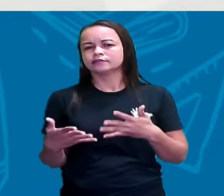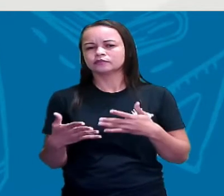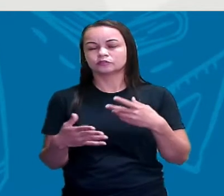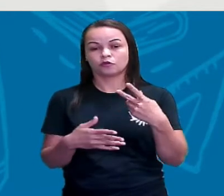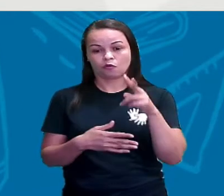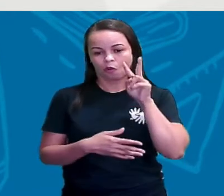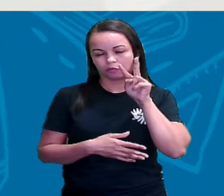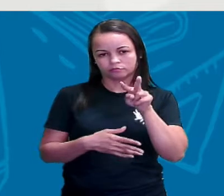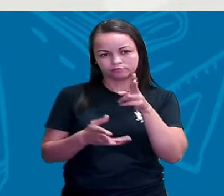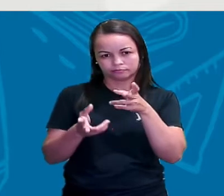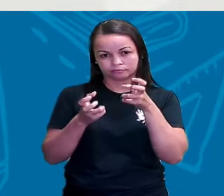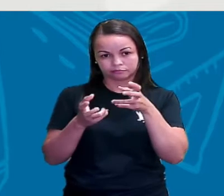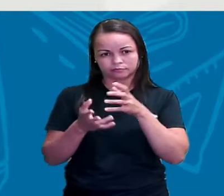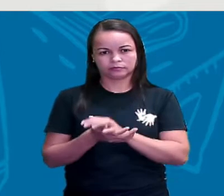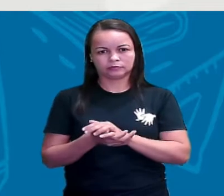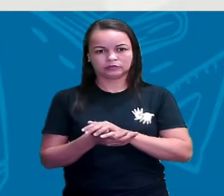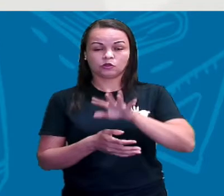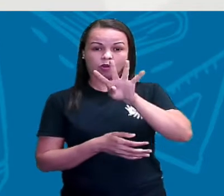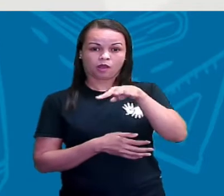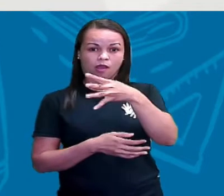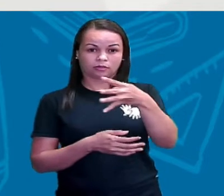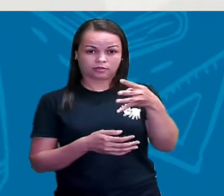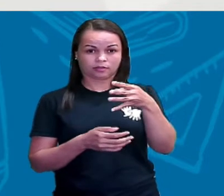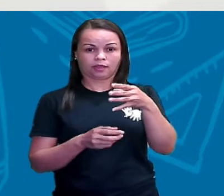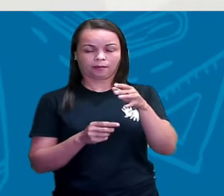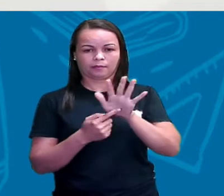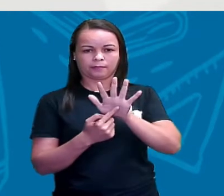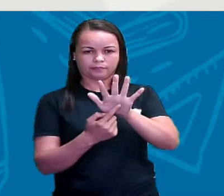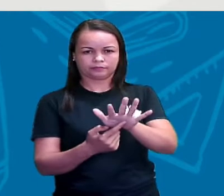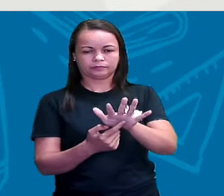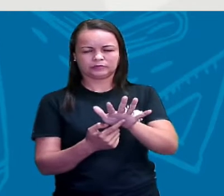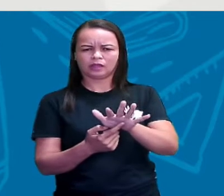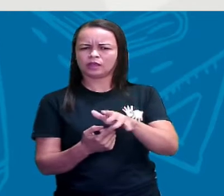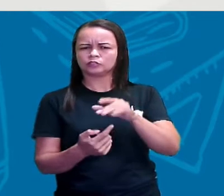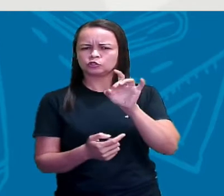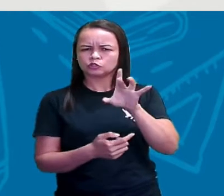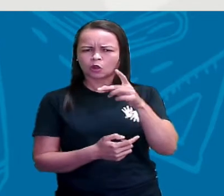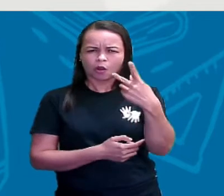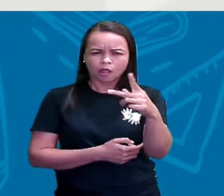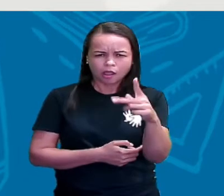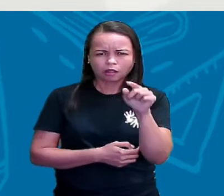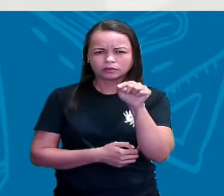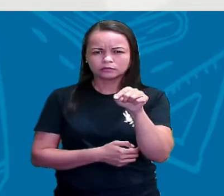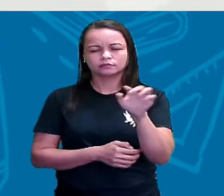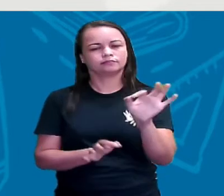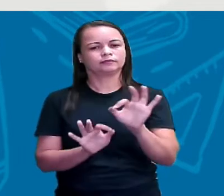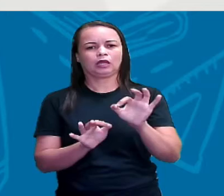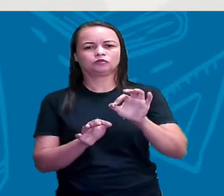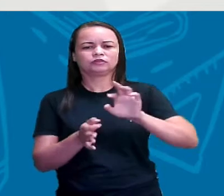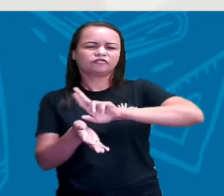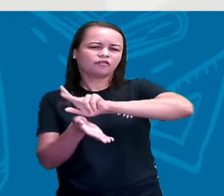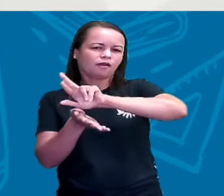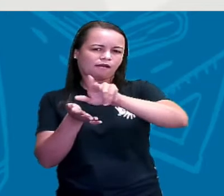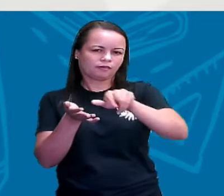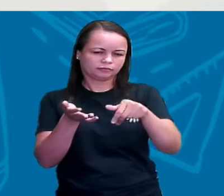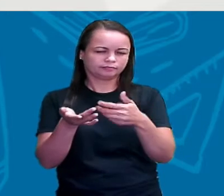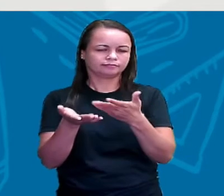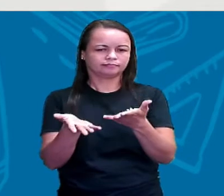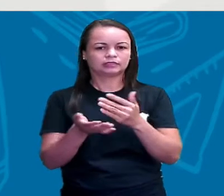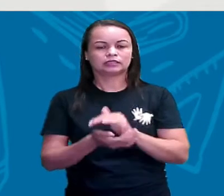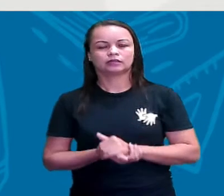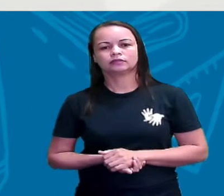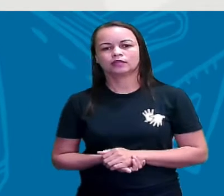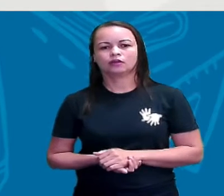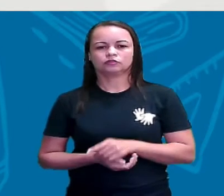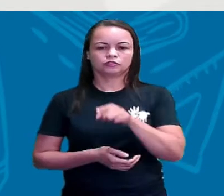agora. Trouxe essa tabela aí, gente, não só tem esses, tem muito, mas muito mais. Então, cabe aí a